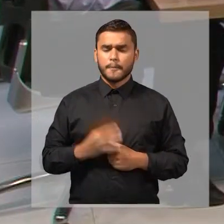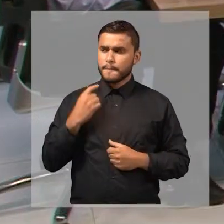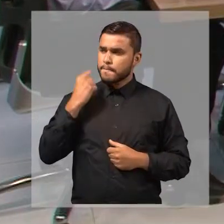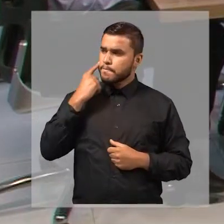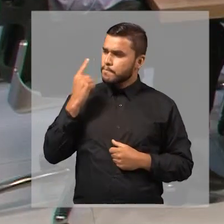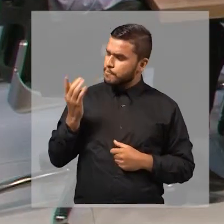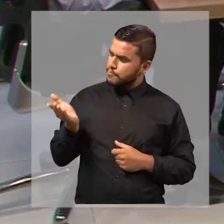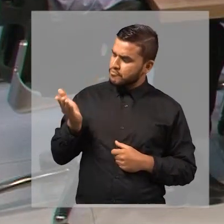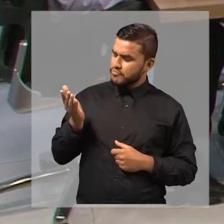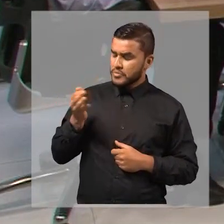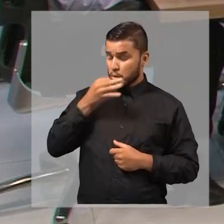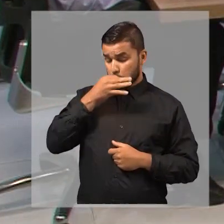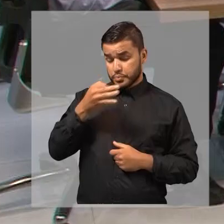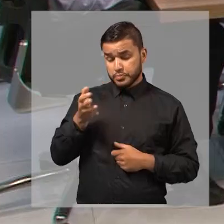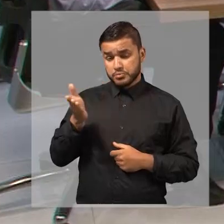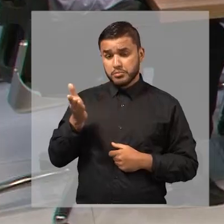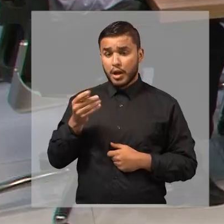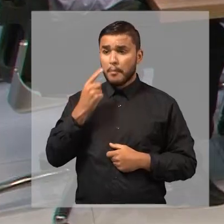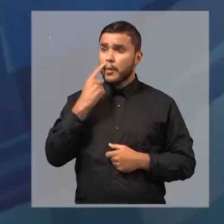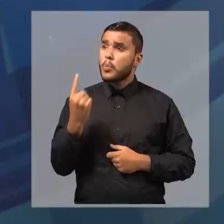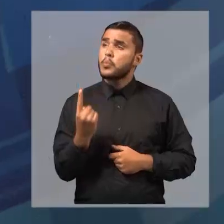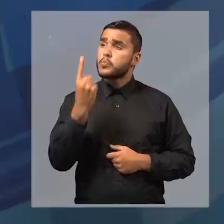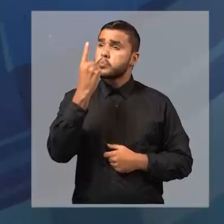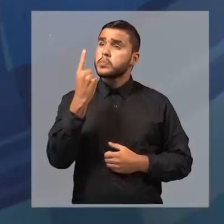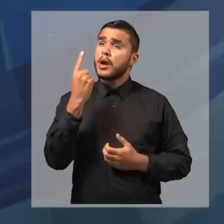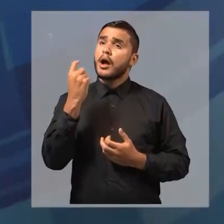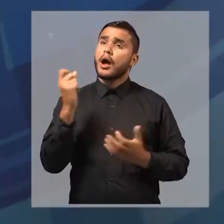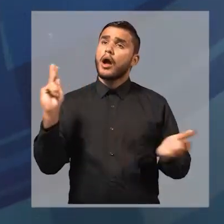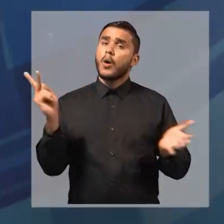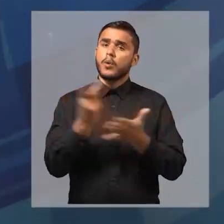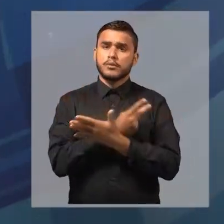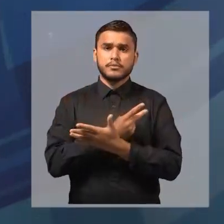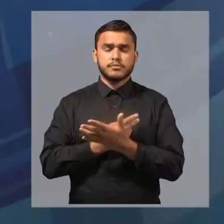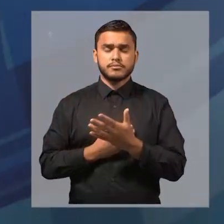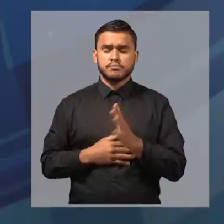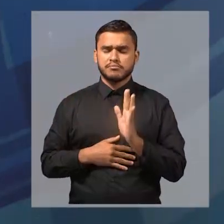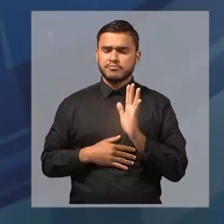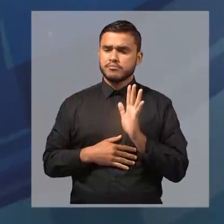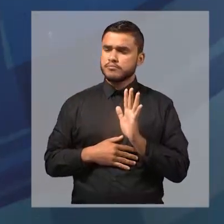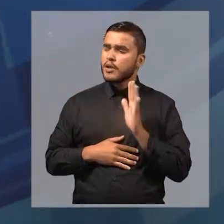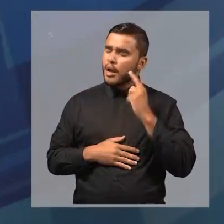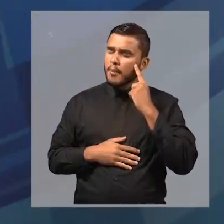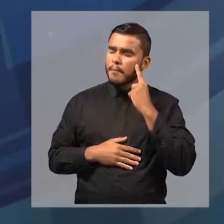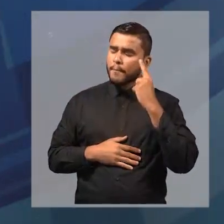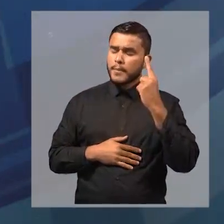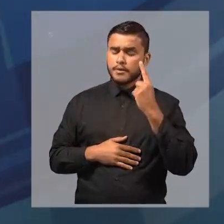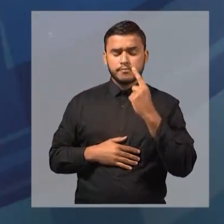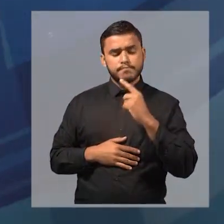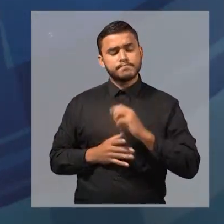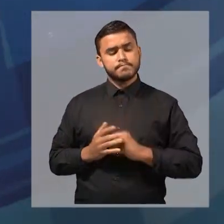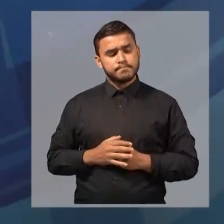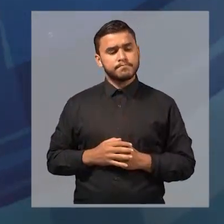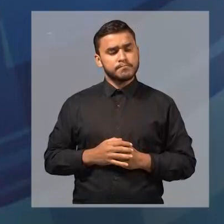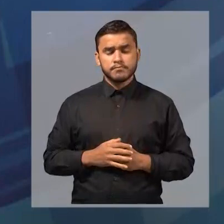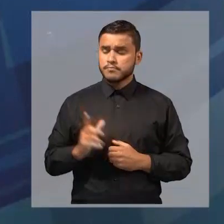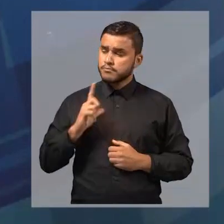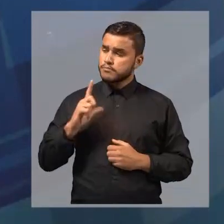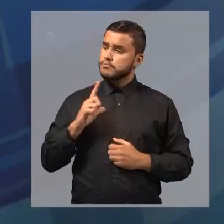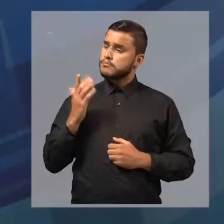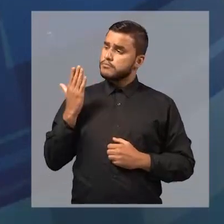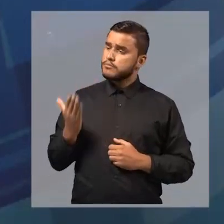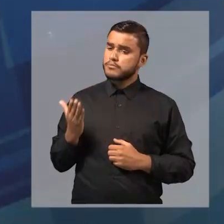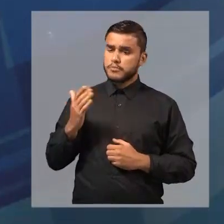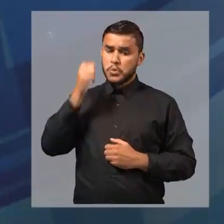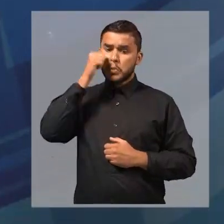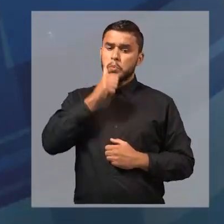você tentar alargar essa percepção, você vai verificar que, na verdade, essa questão hoje